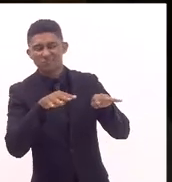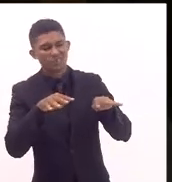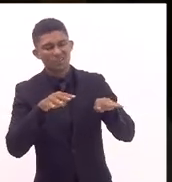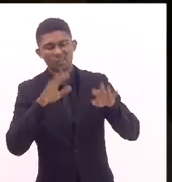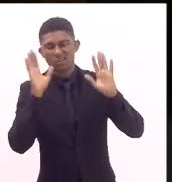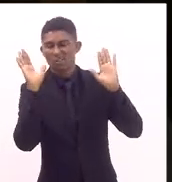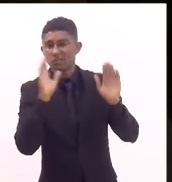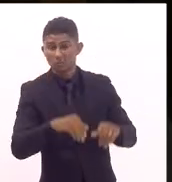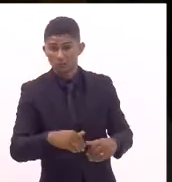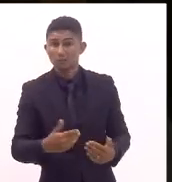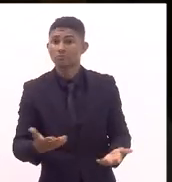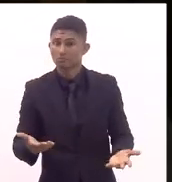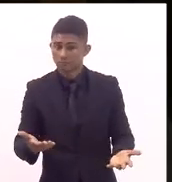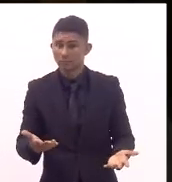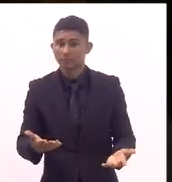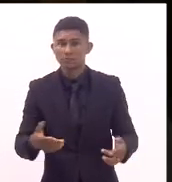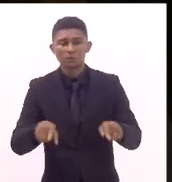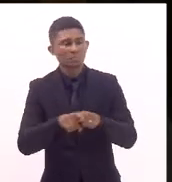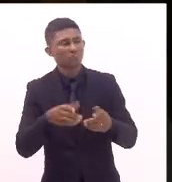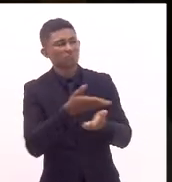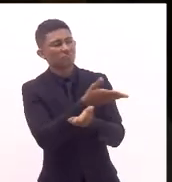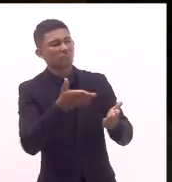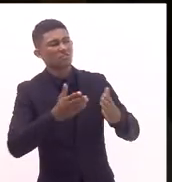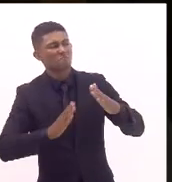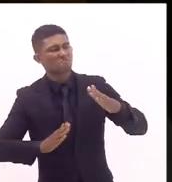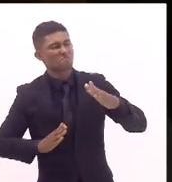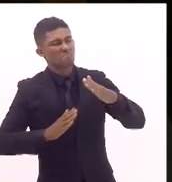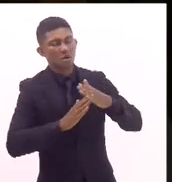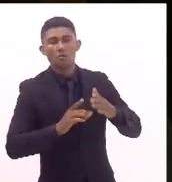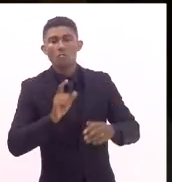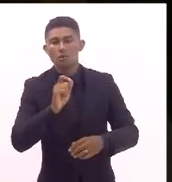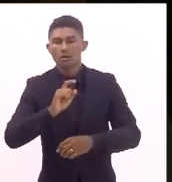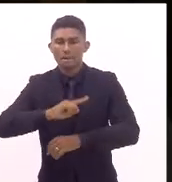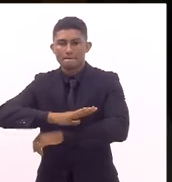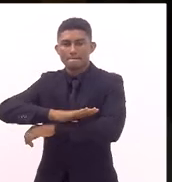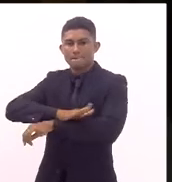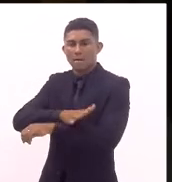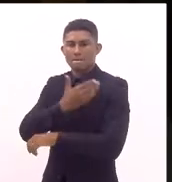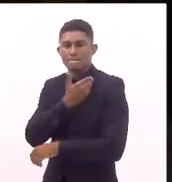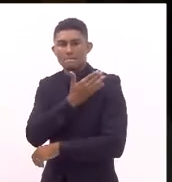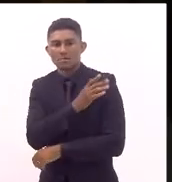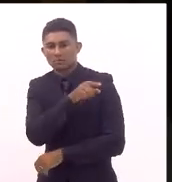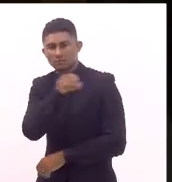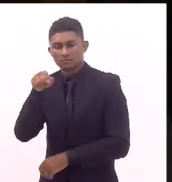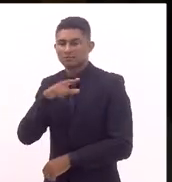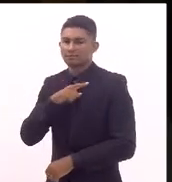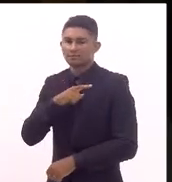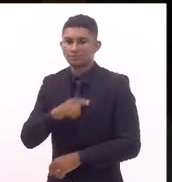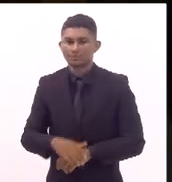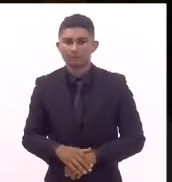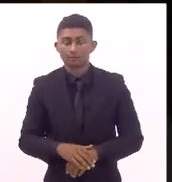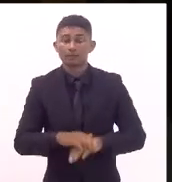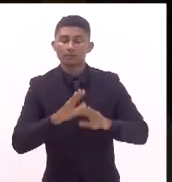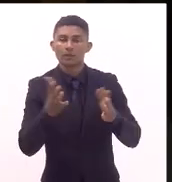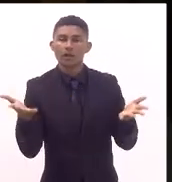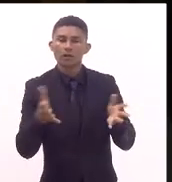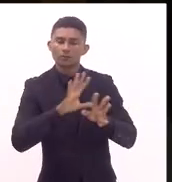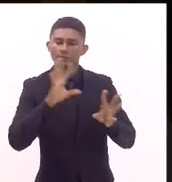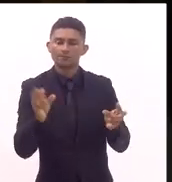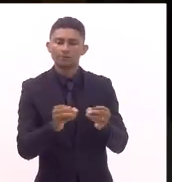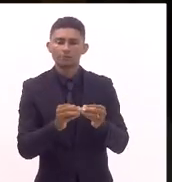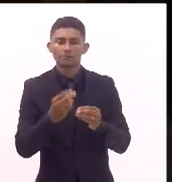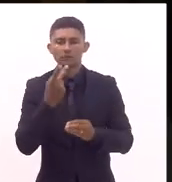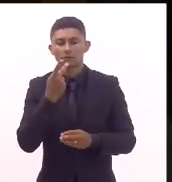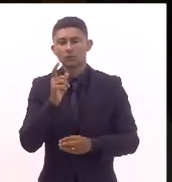trava desse freio ao nosso Progresso que é o preconceito mas agora chegou na fase final para ele te